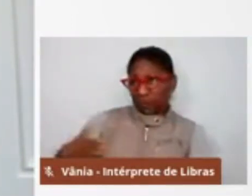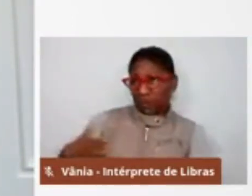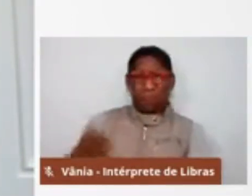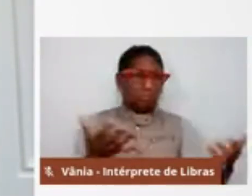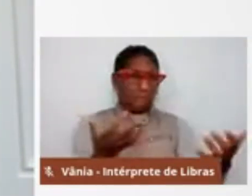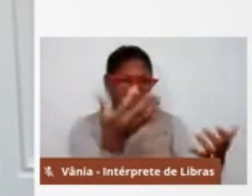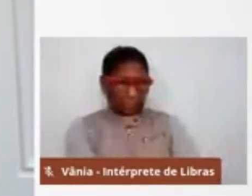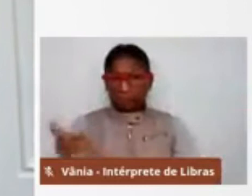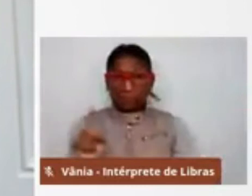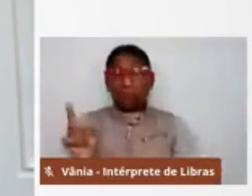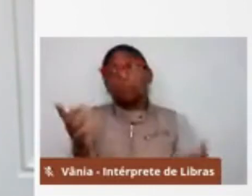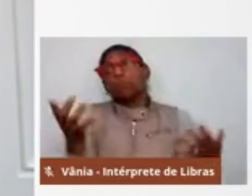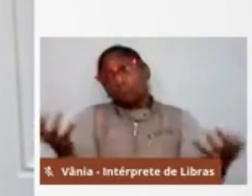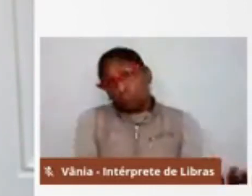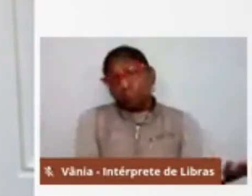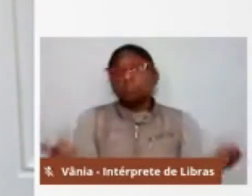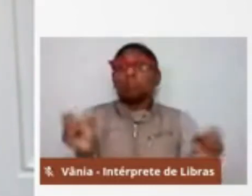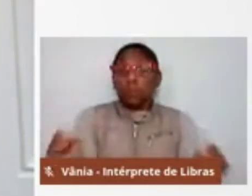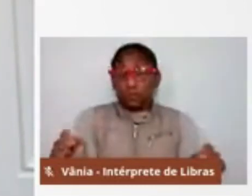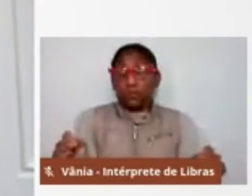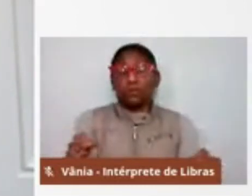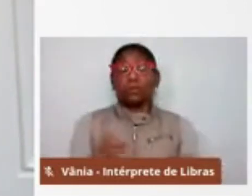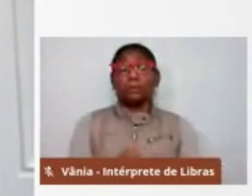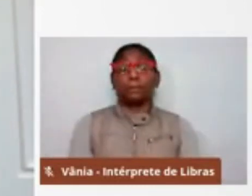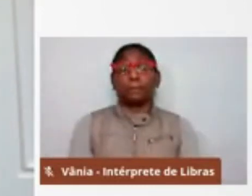resignação com o que se esteja